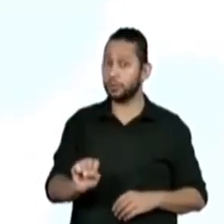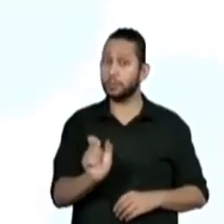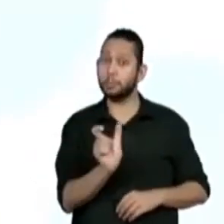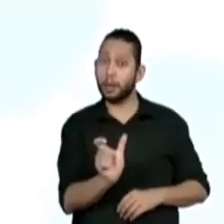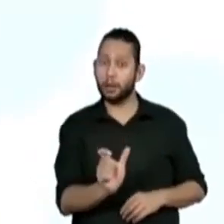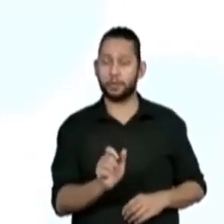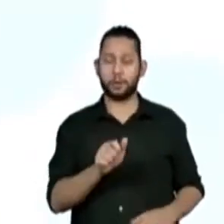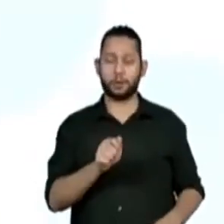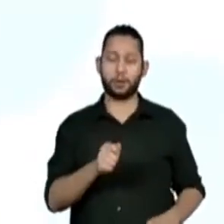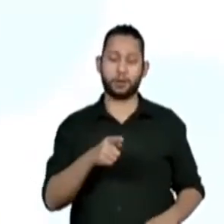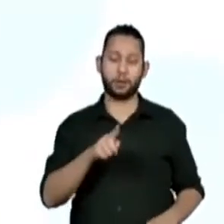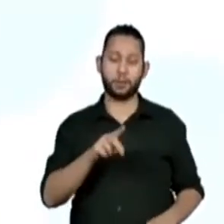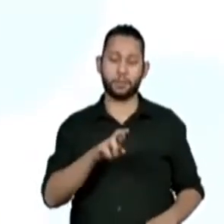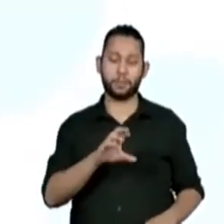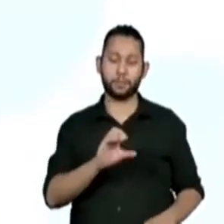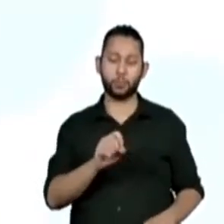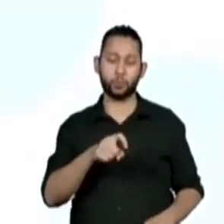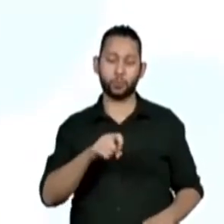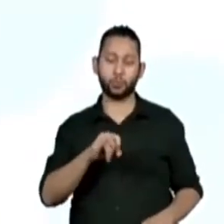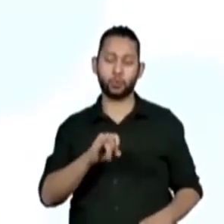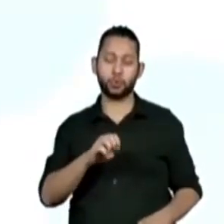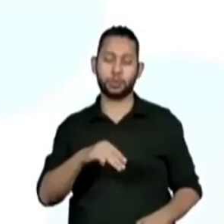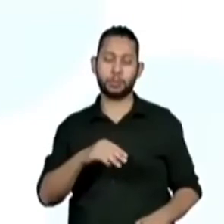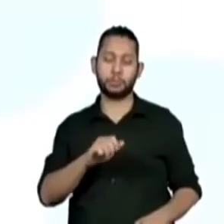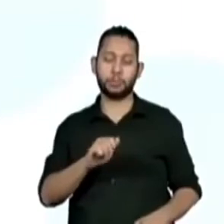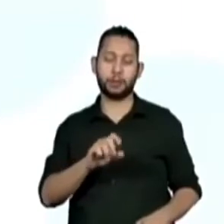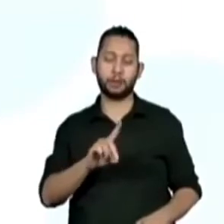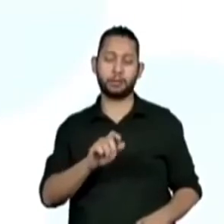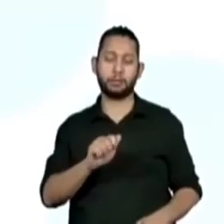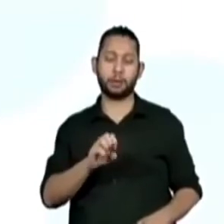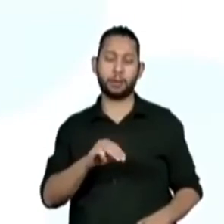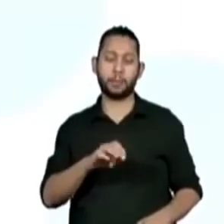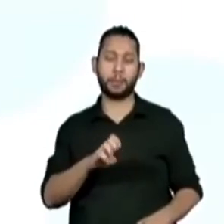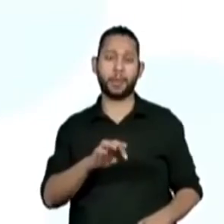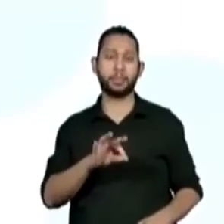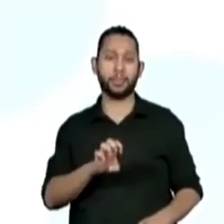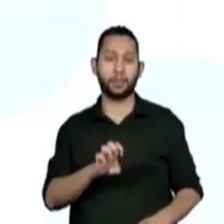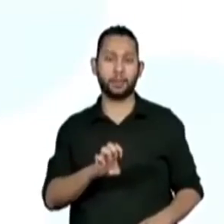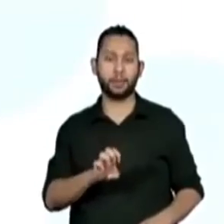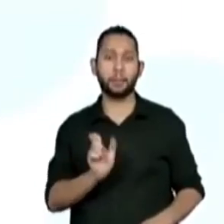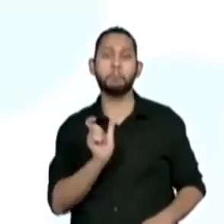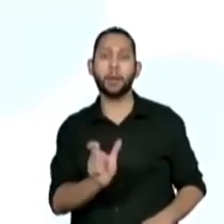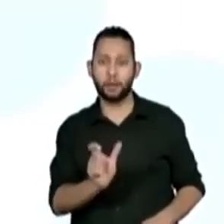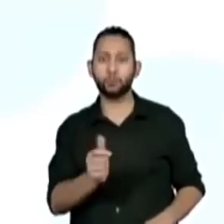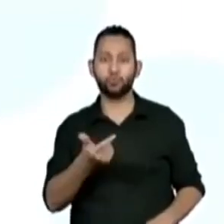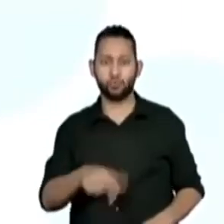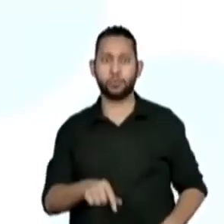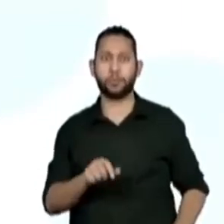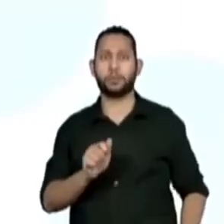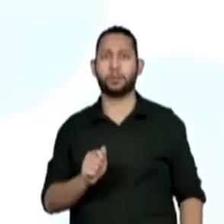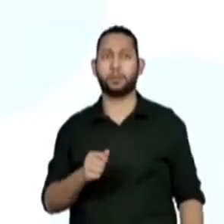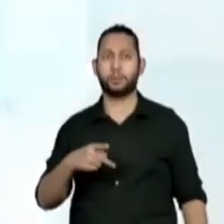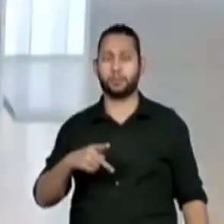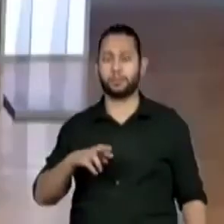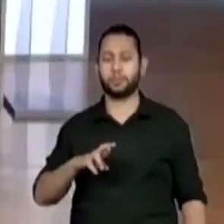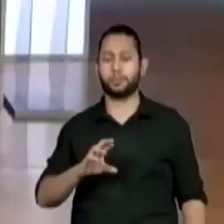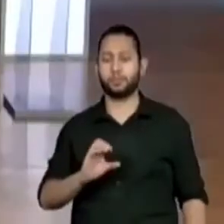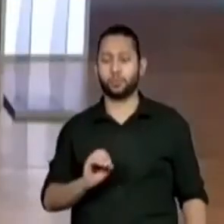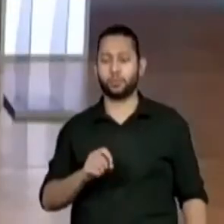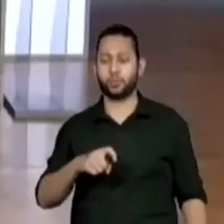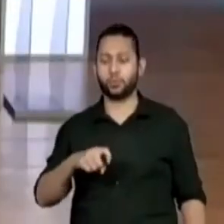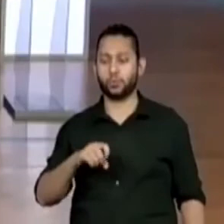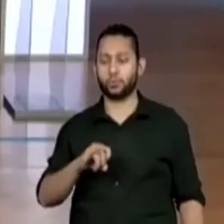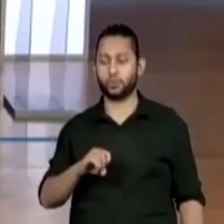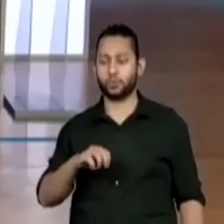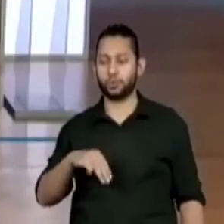aproximadamente. Por que não? Sim. 6 metros aproximadamente, você não está colocando o exato, tá, Pro? Não. Quando eu coloco lá